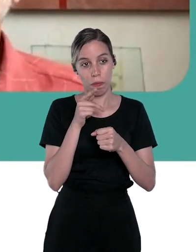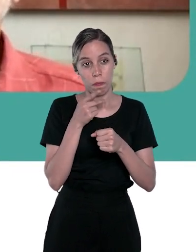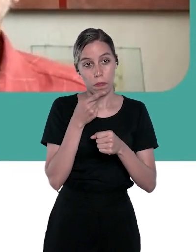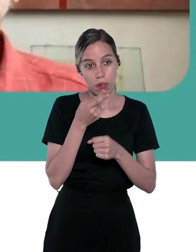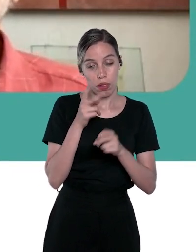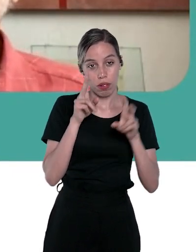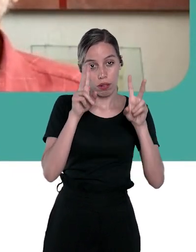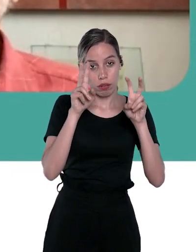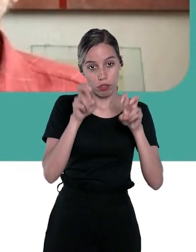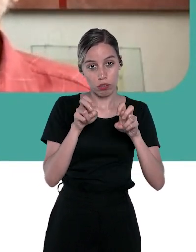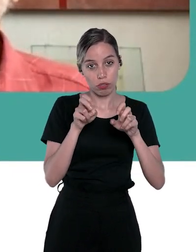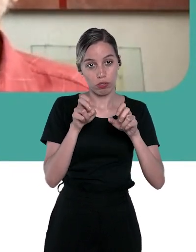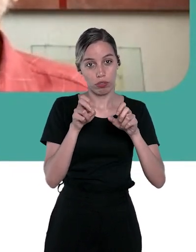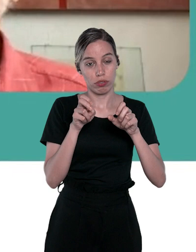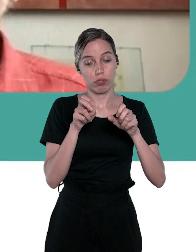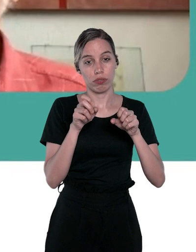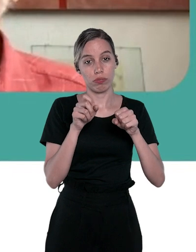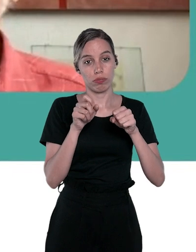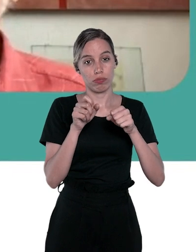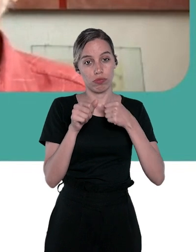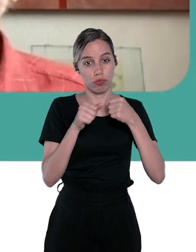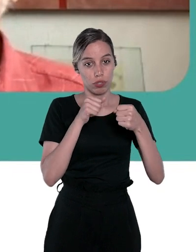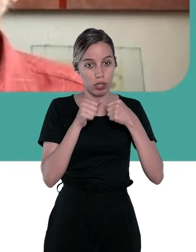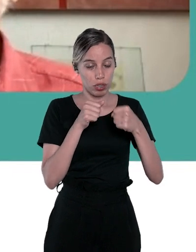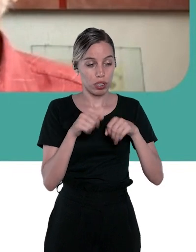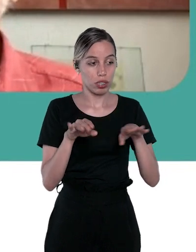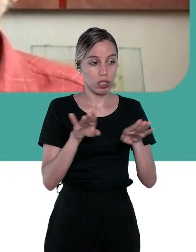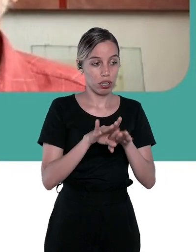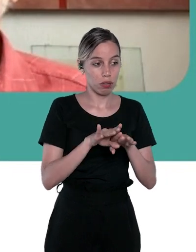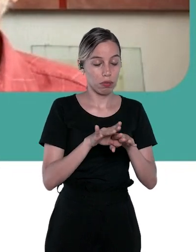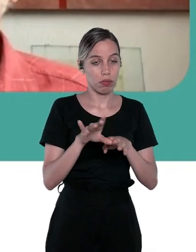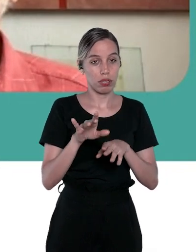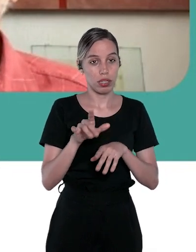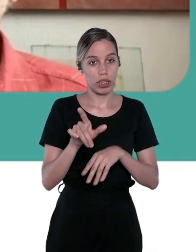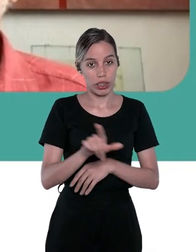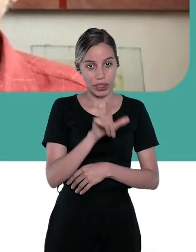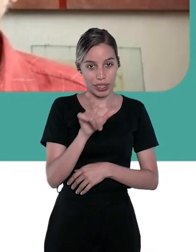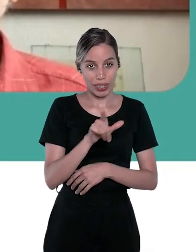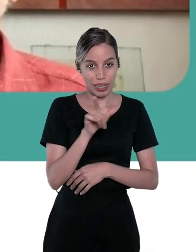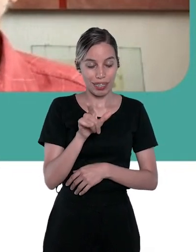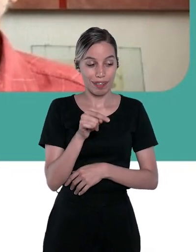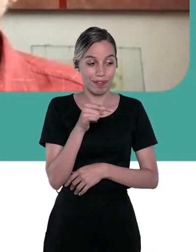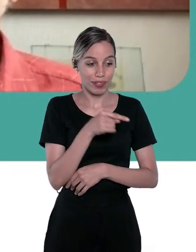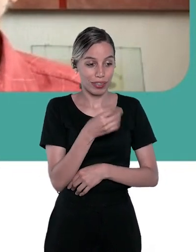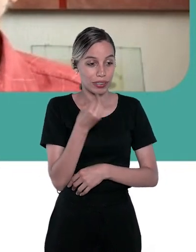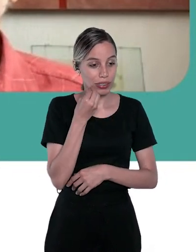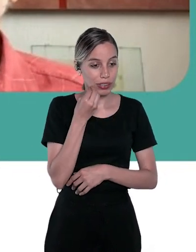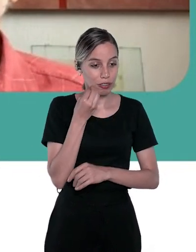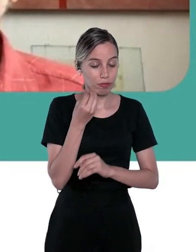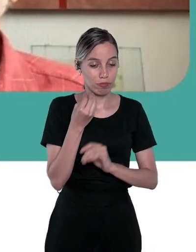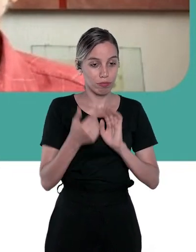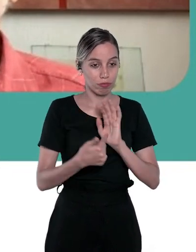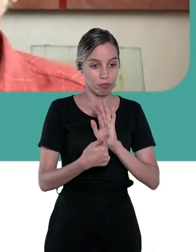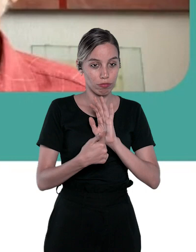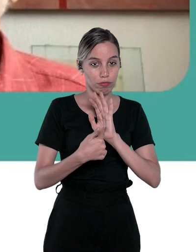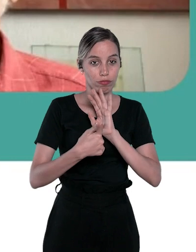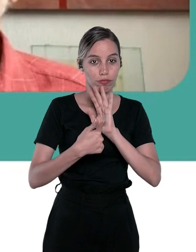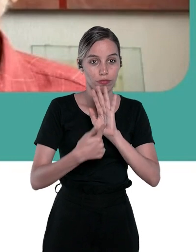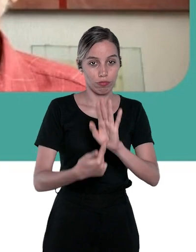linguagem jornalística e literária que você traz para os perfis biográficos, né? A gente